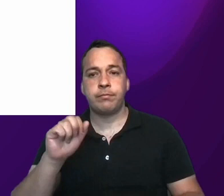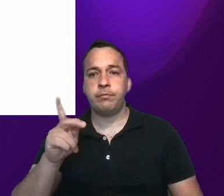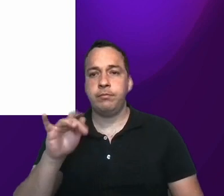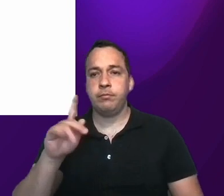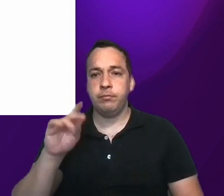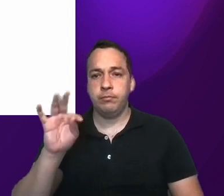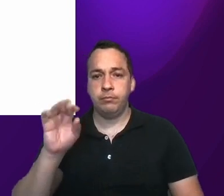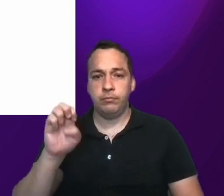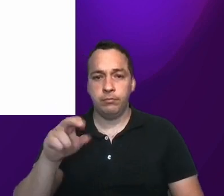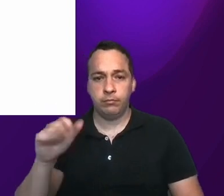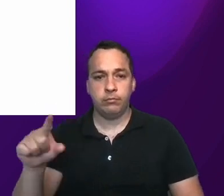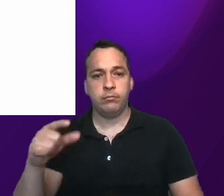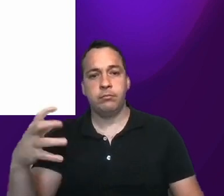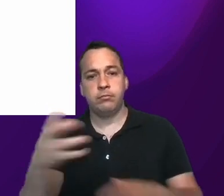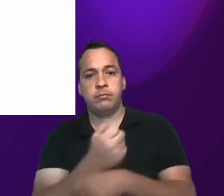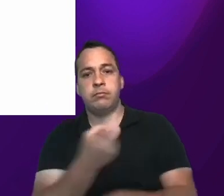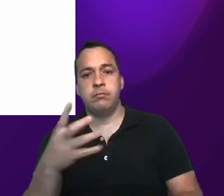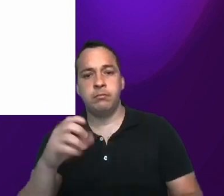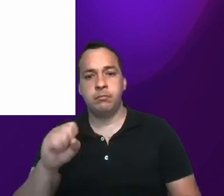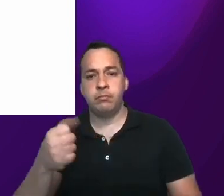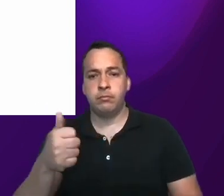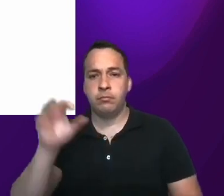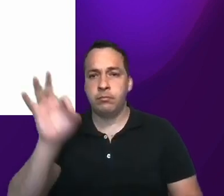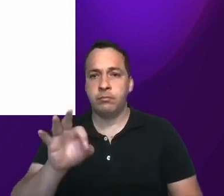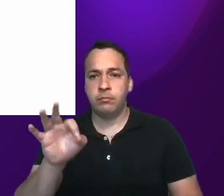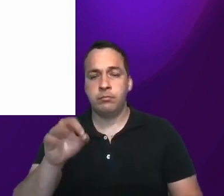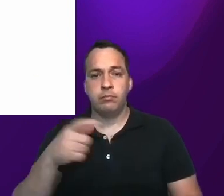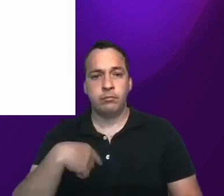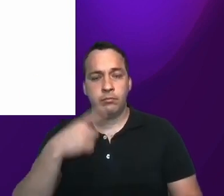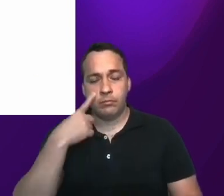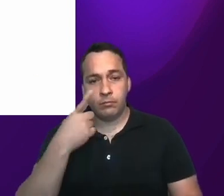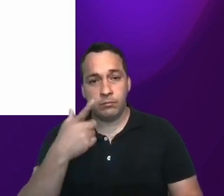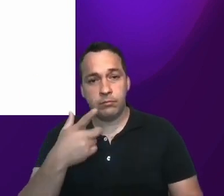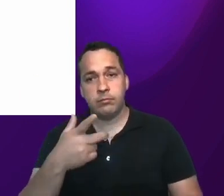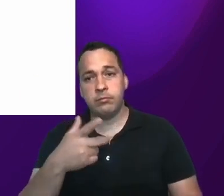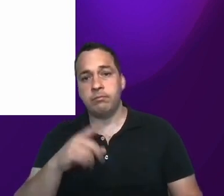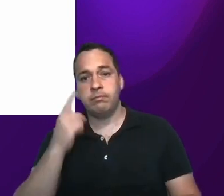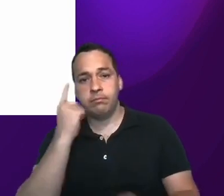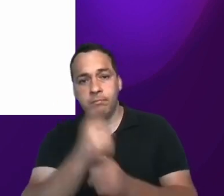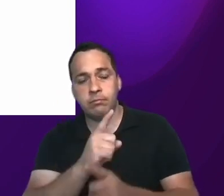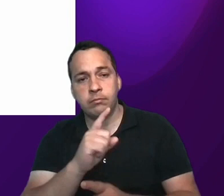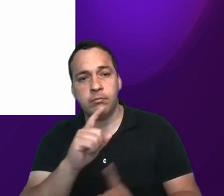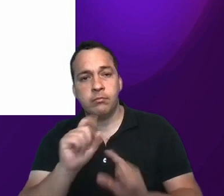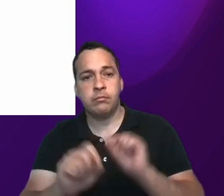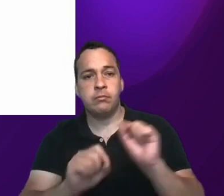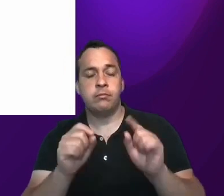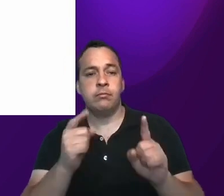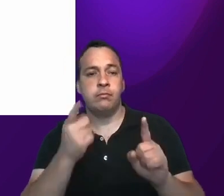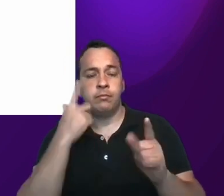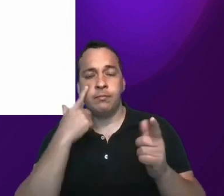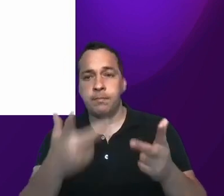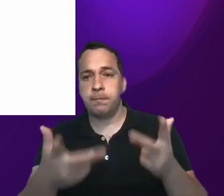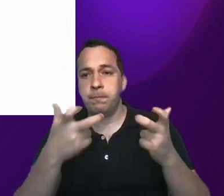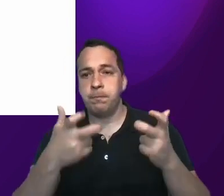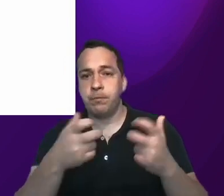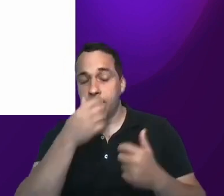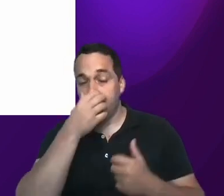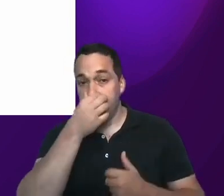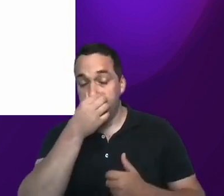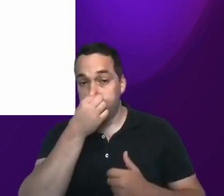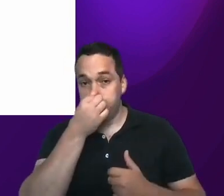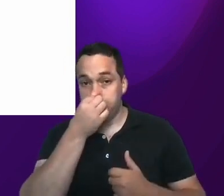essas 81 sessões de diálise com hipotensão, a gente conseguiu achar algumas